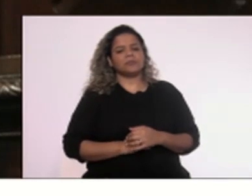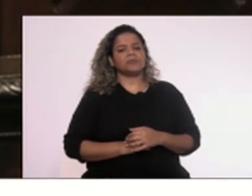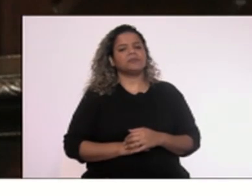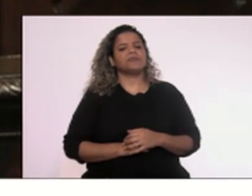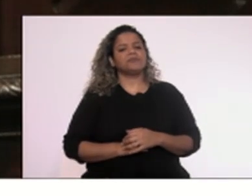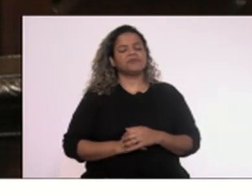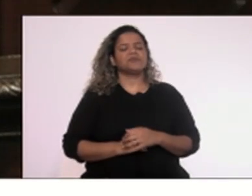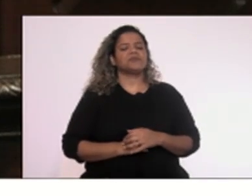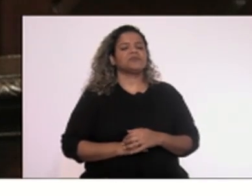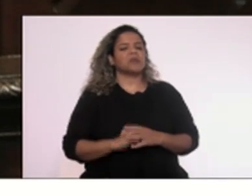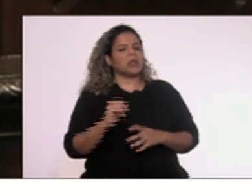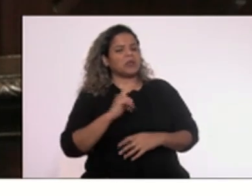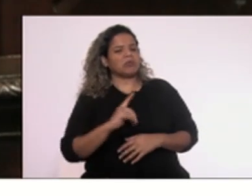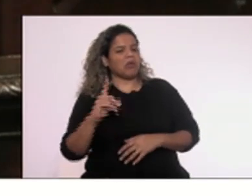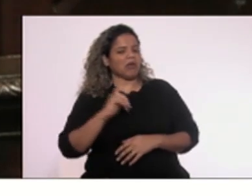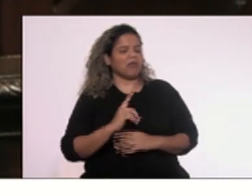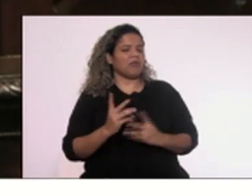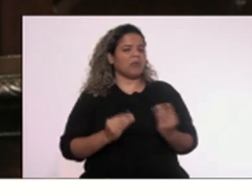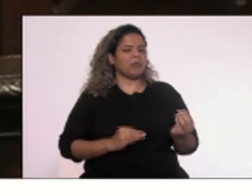no grande